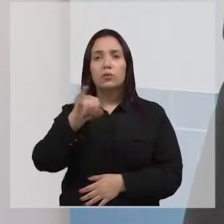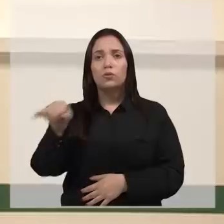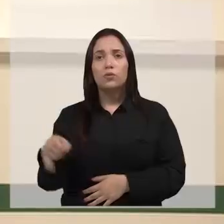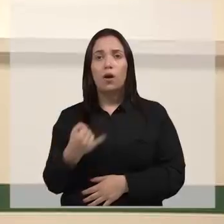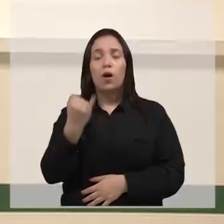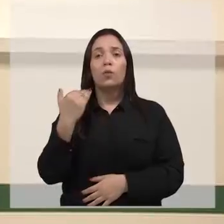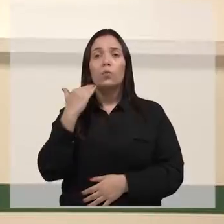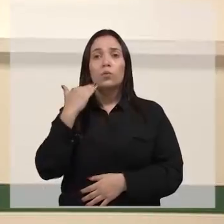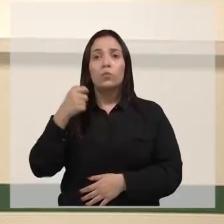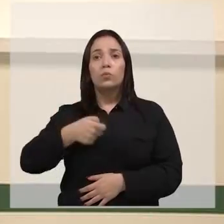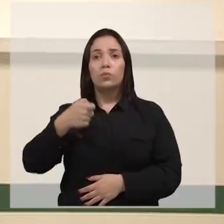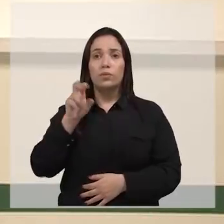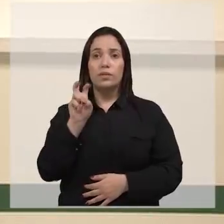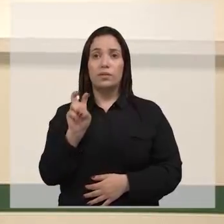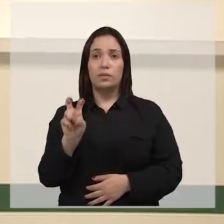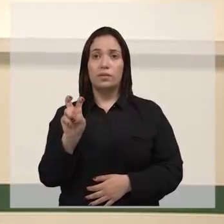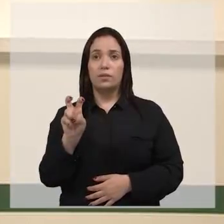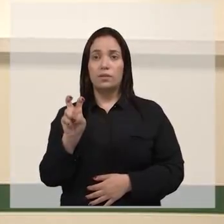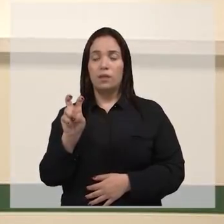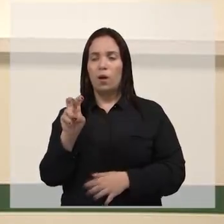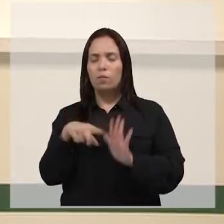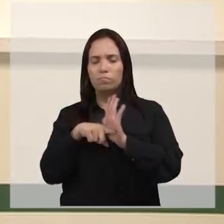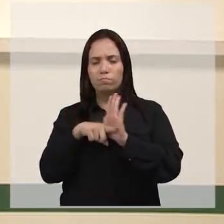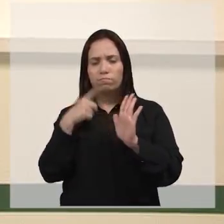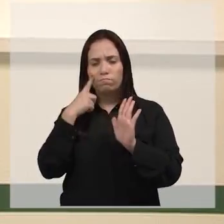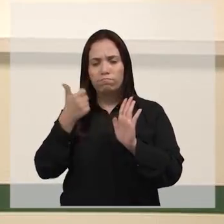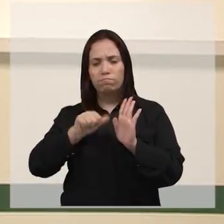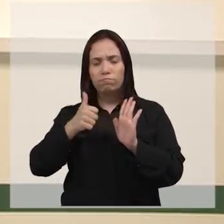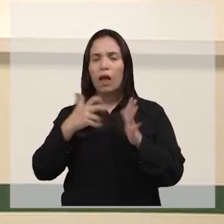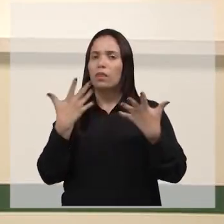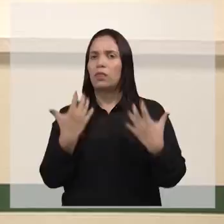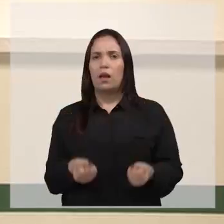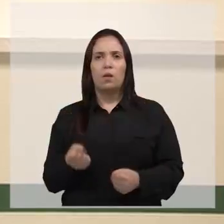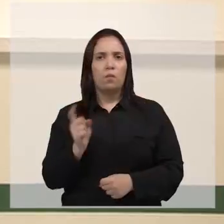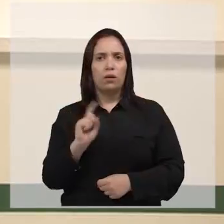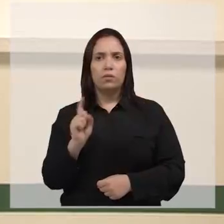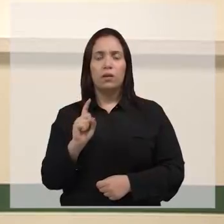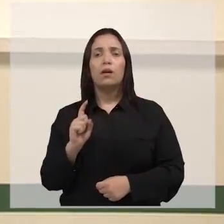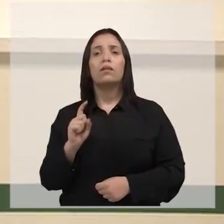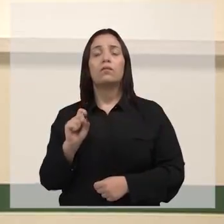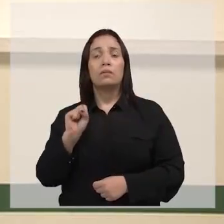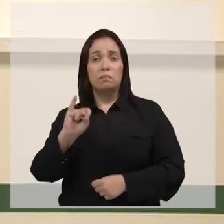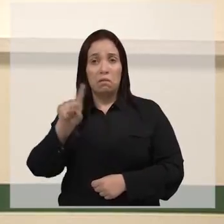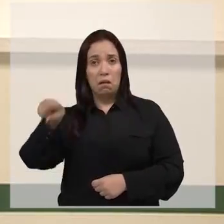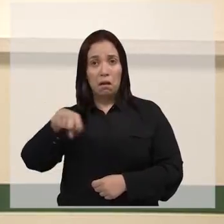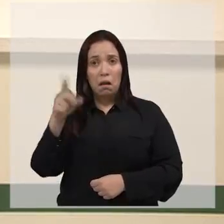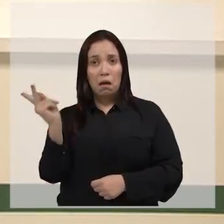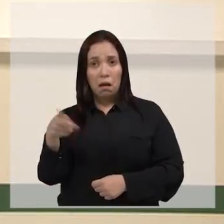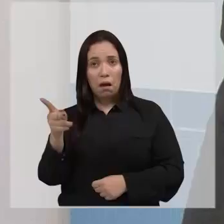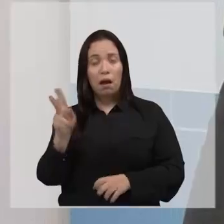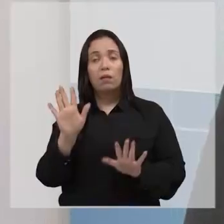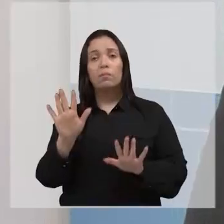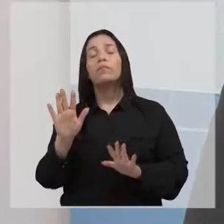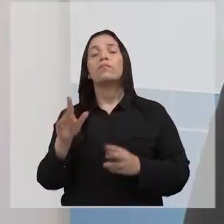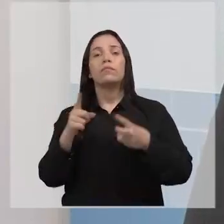5. 5 juízes negaram o recurso. Podia estar errado? Podia. Foi para o Supremo.